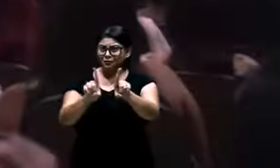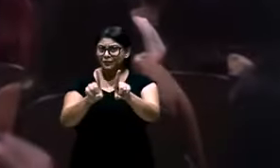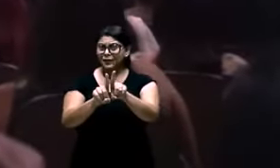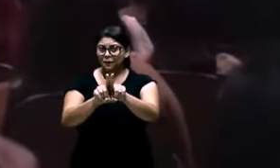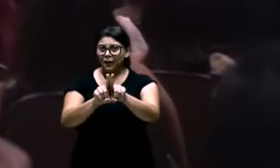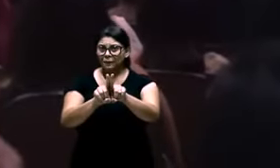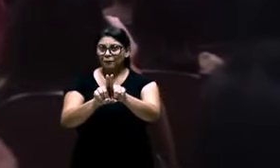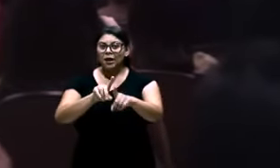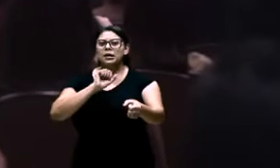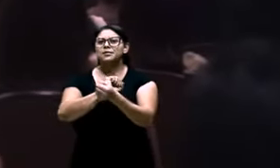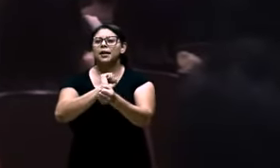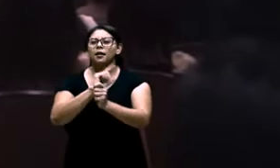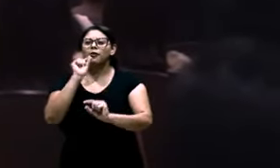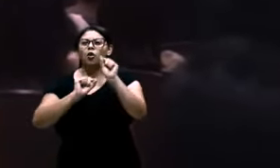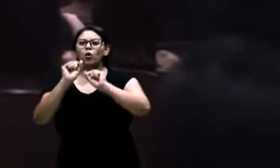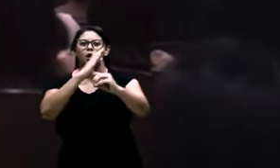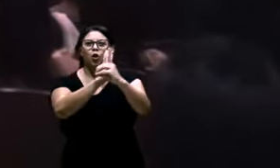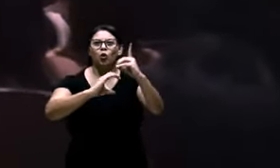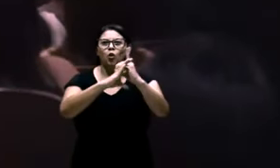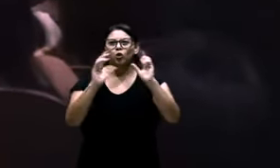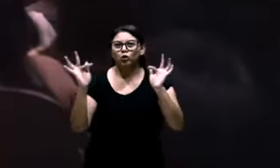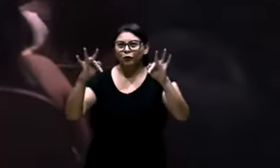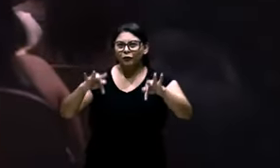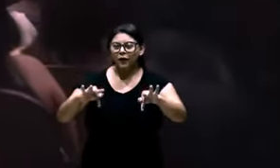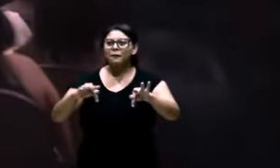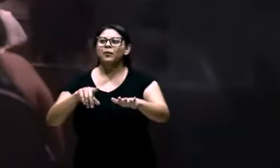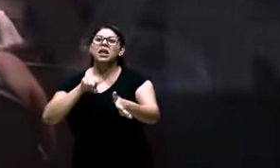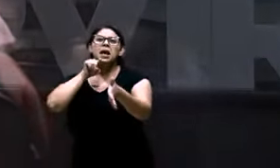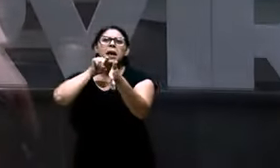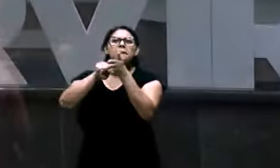acabar o culto e vieram até João e perguntaram: